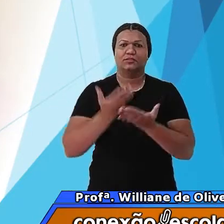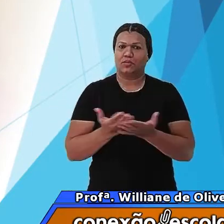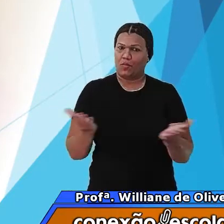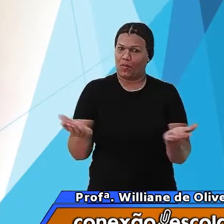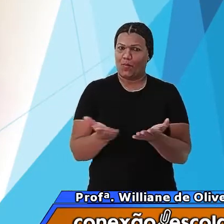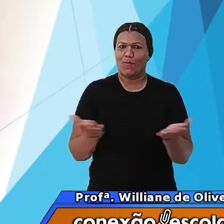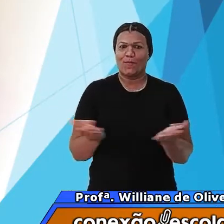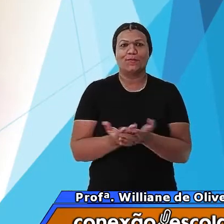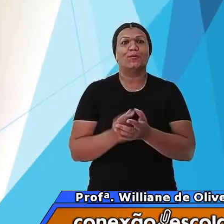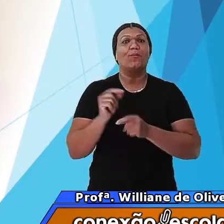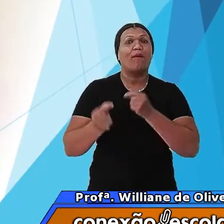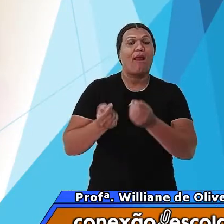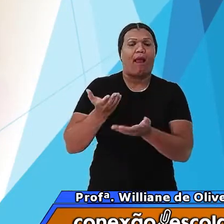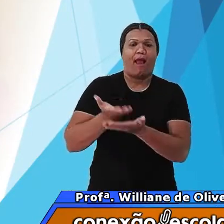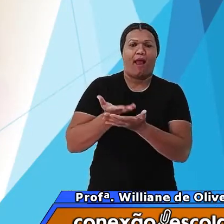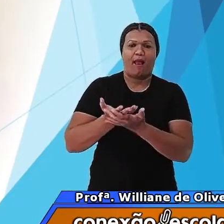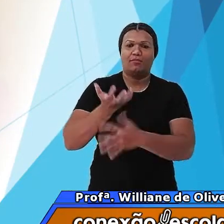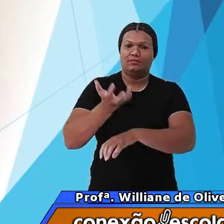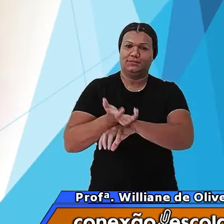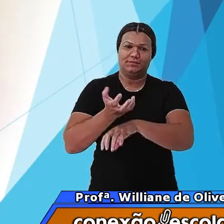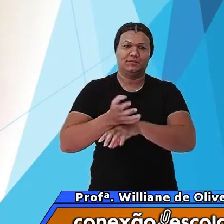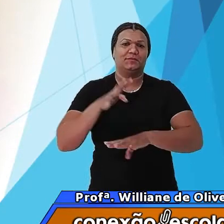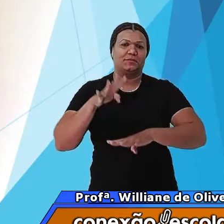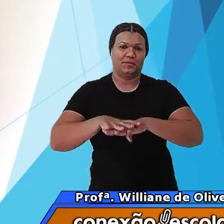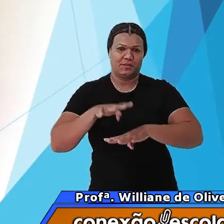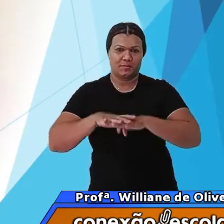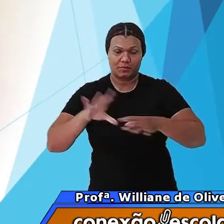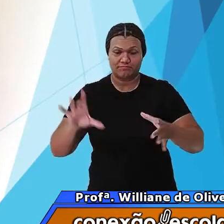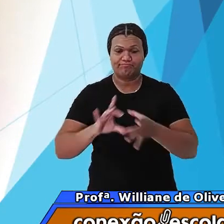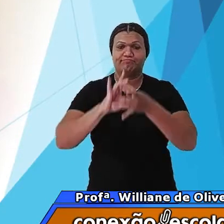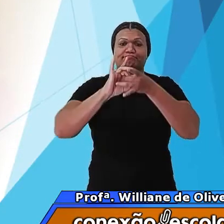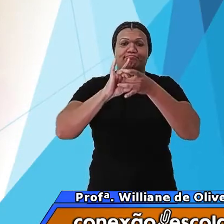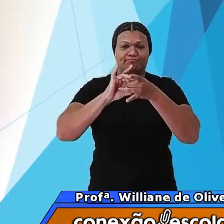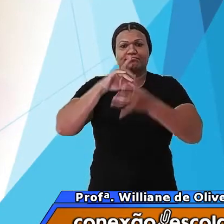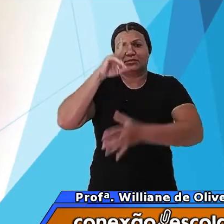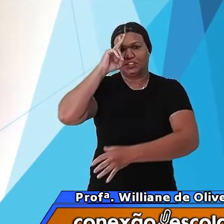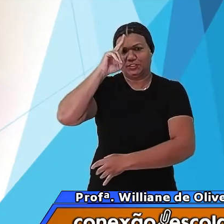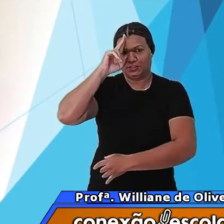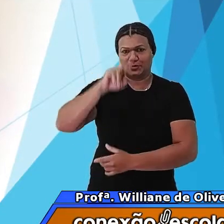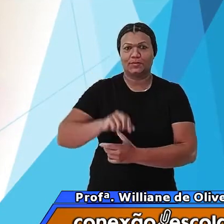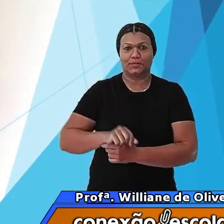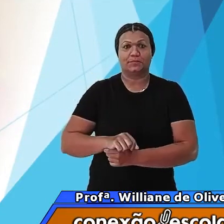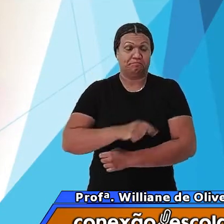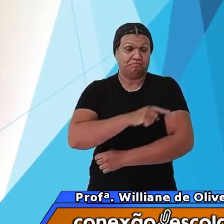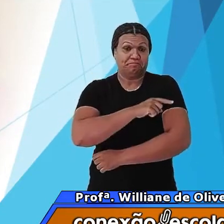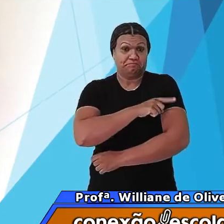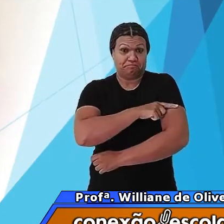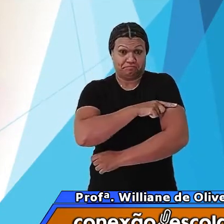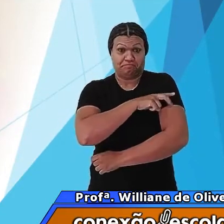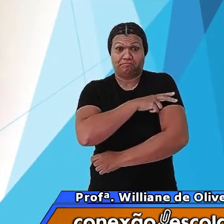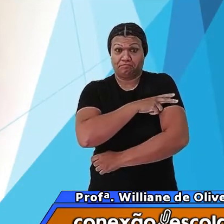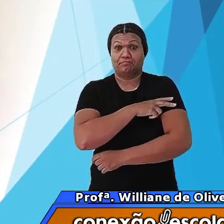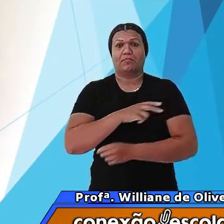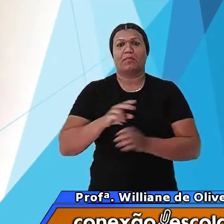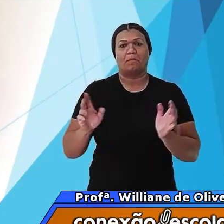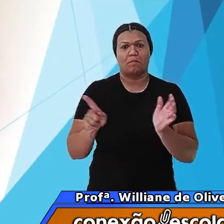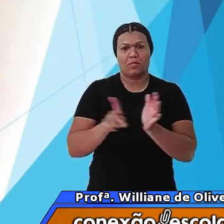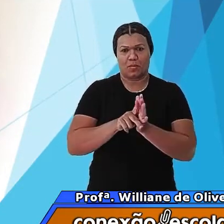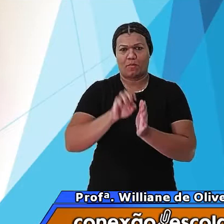hoje para a nossa aula de Matemática integrada à História para as primeiras séries da